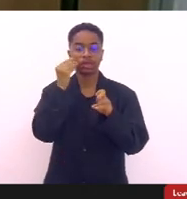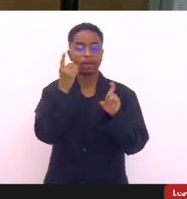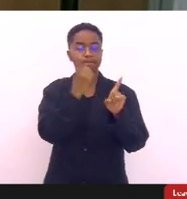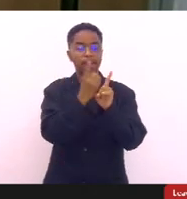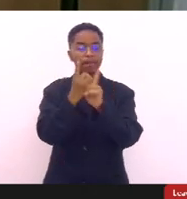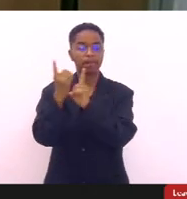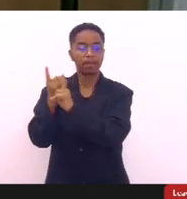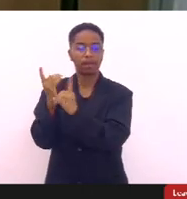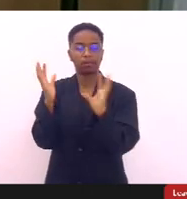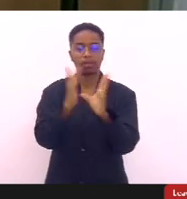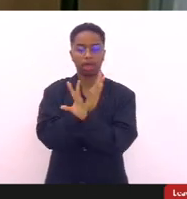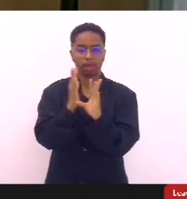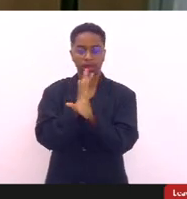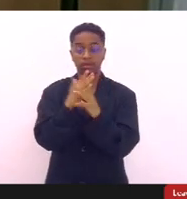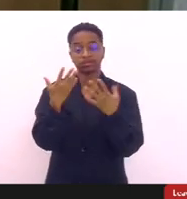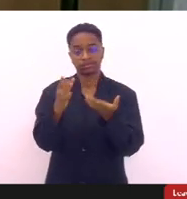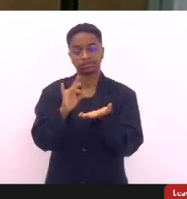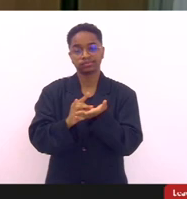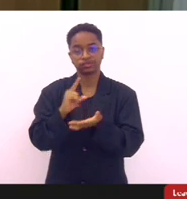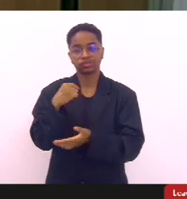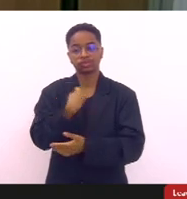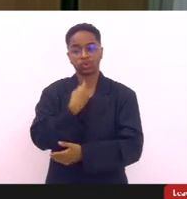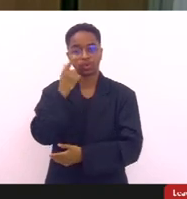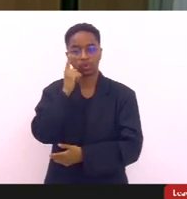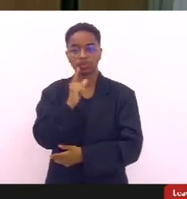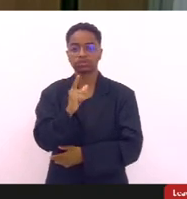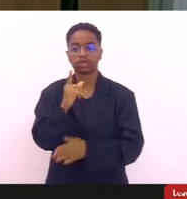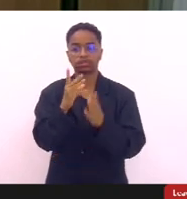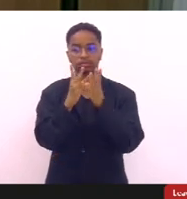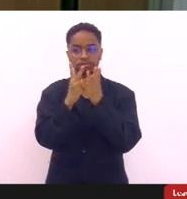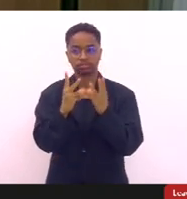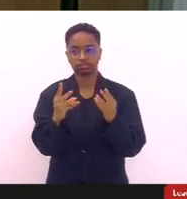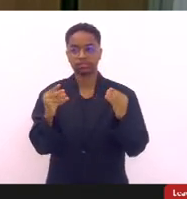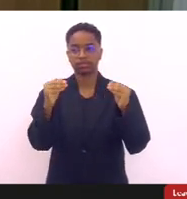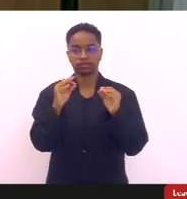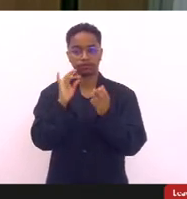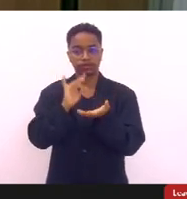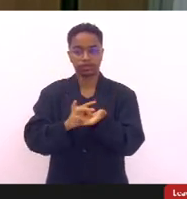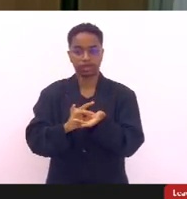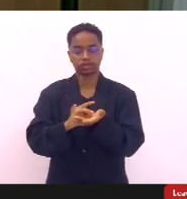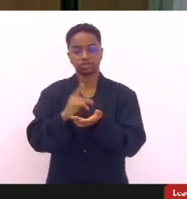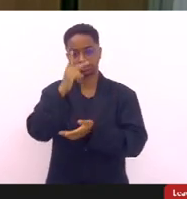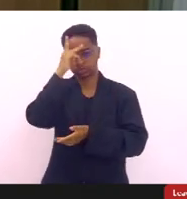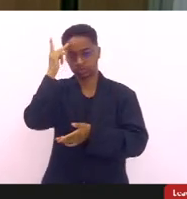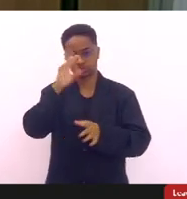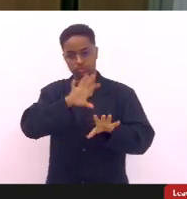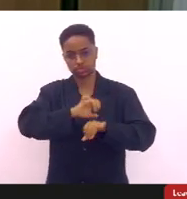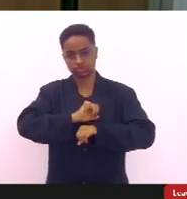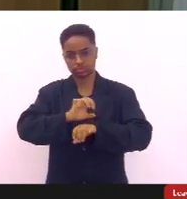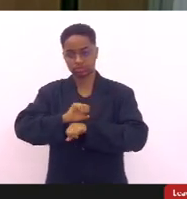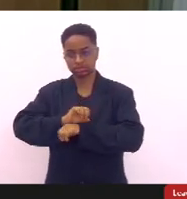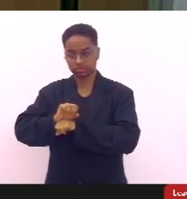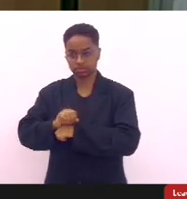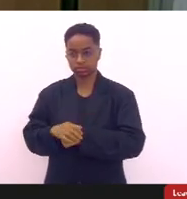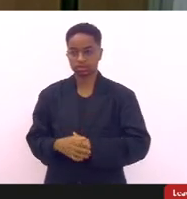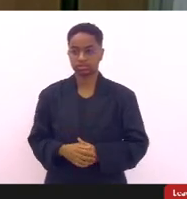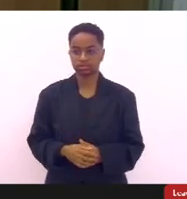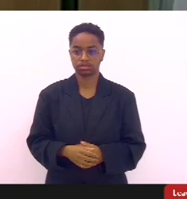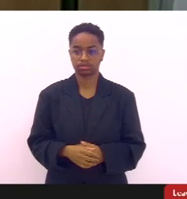nos presídios essa questão do alto índice de pessoas contaminadas. E quando a gente vê isso de